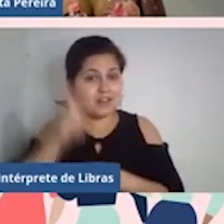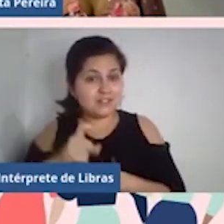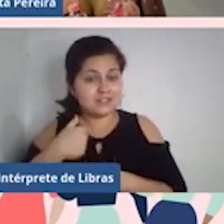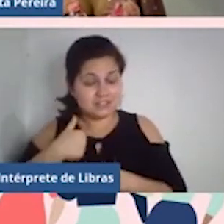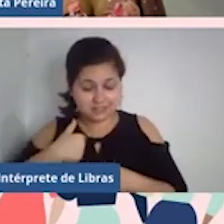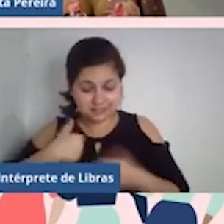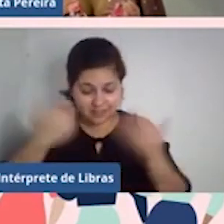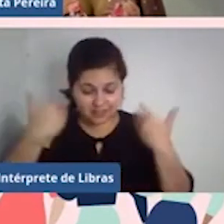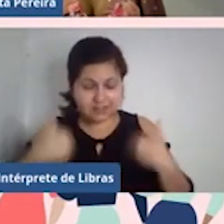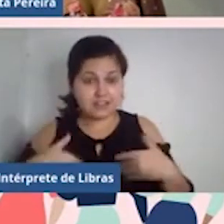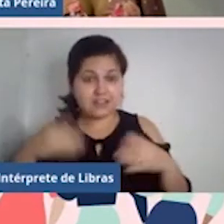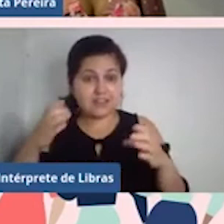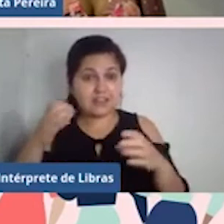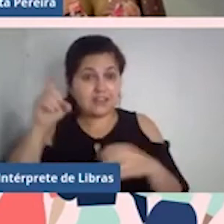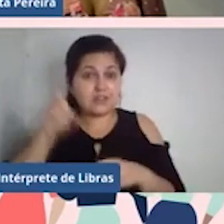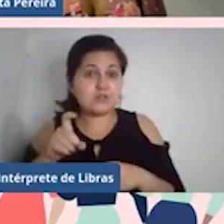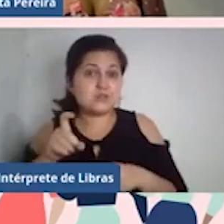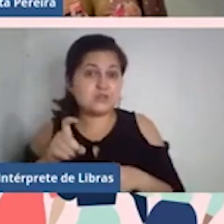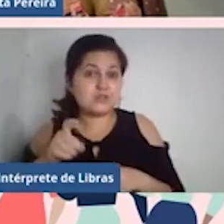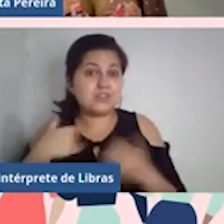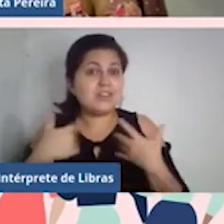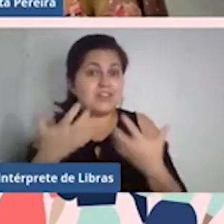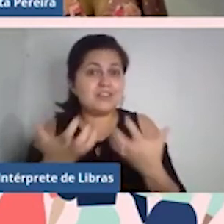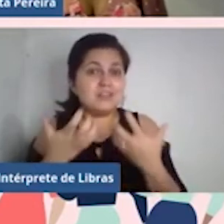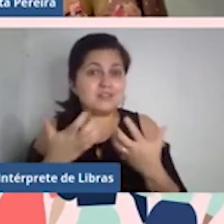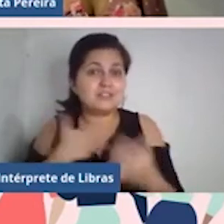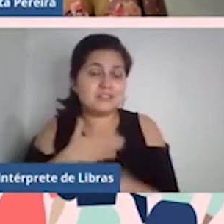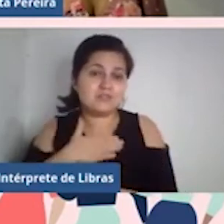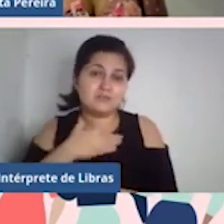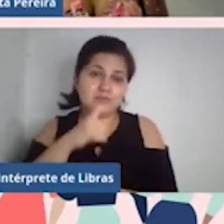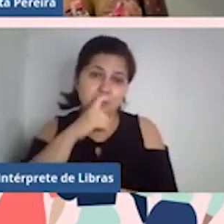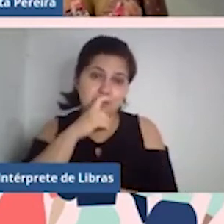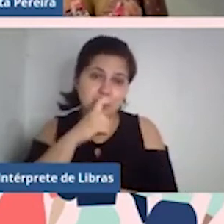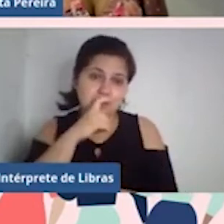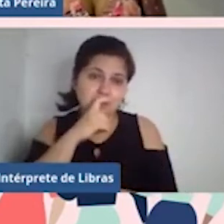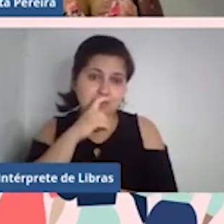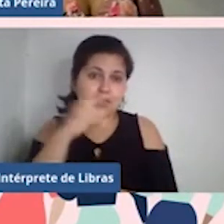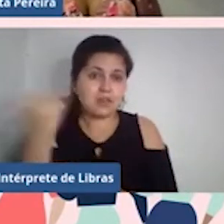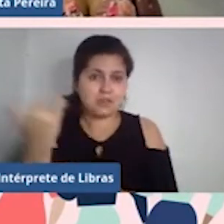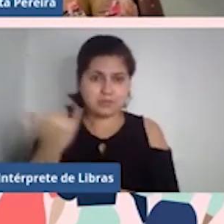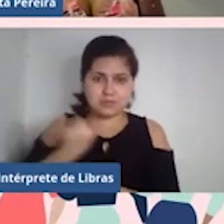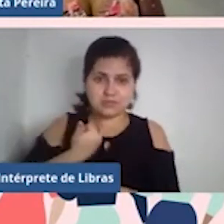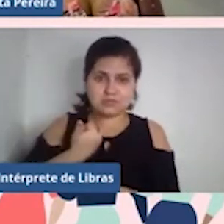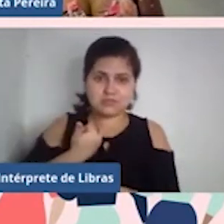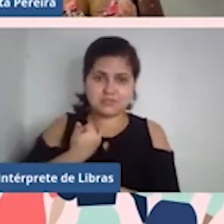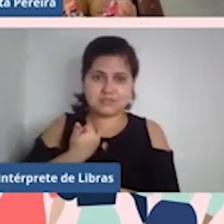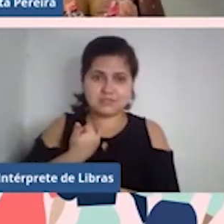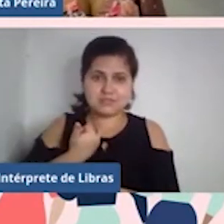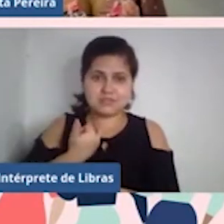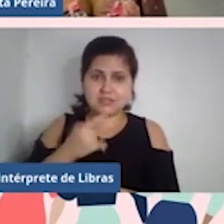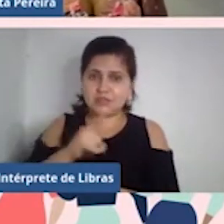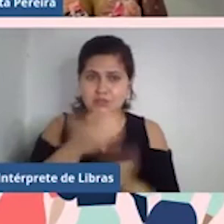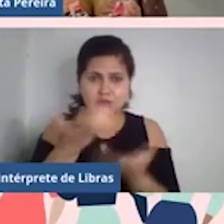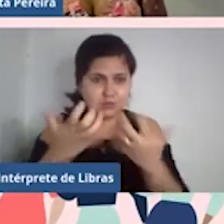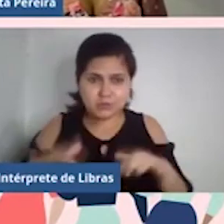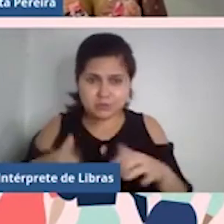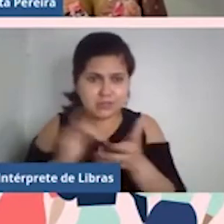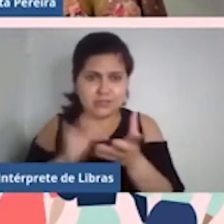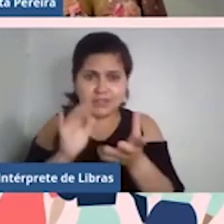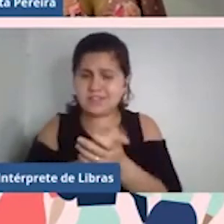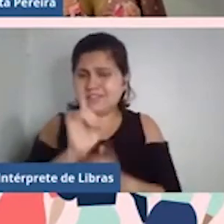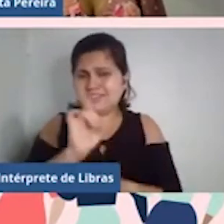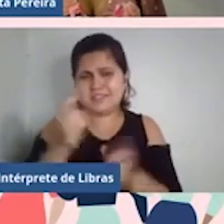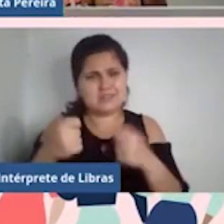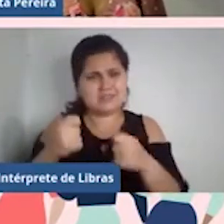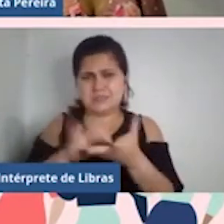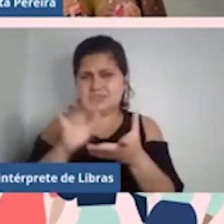quem eu quisesse foi meu pai. E meu pai me disse, tu não quer casar, tu não casa. Se